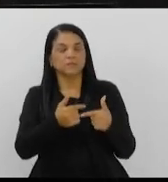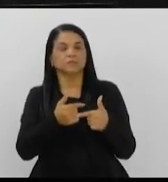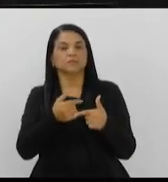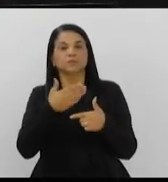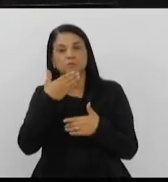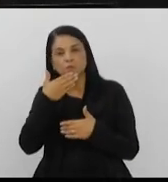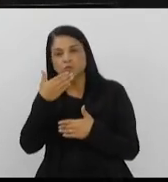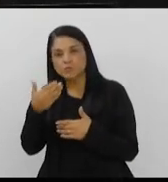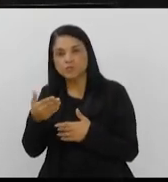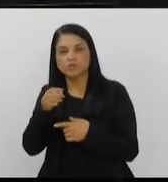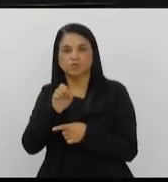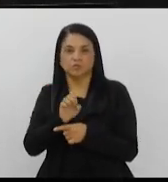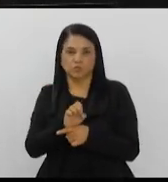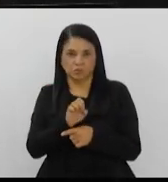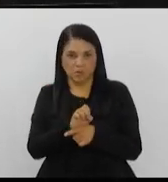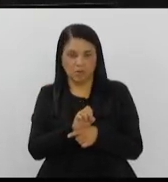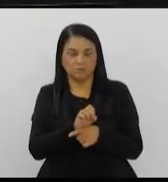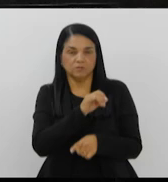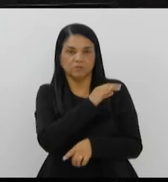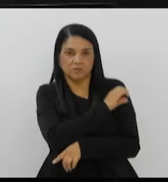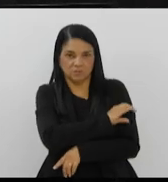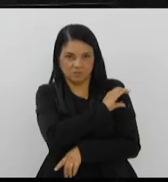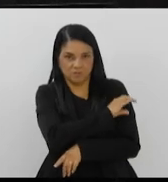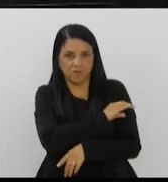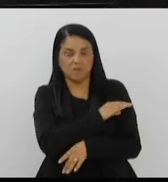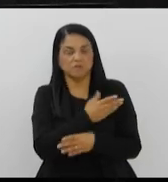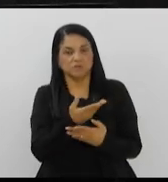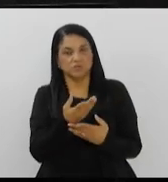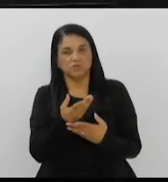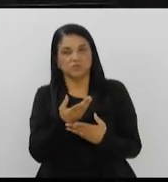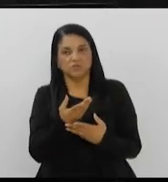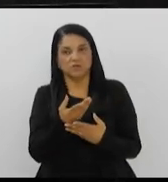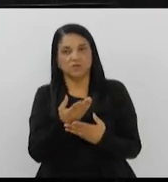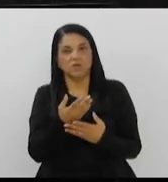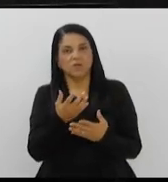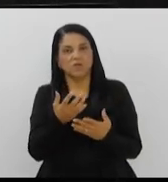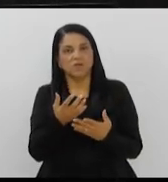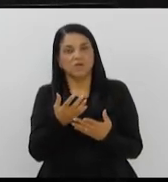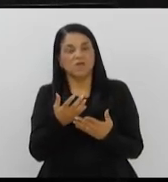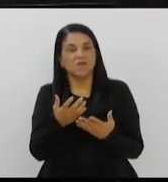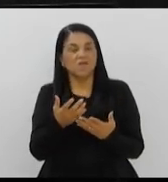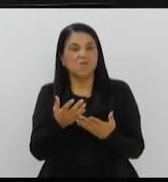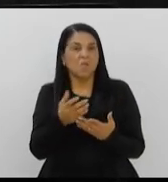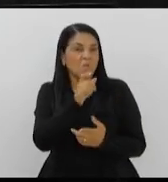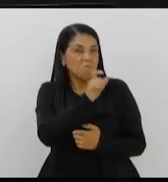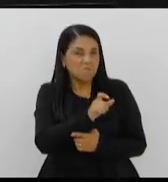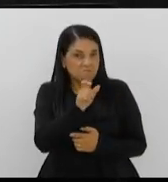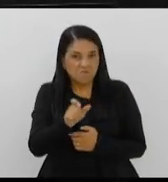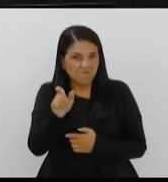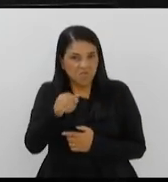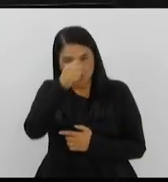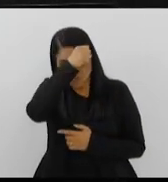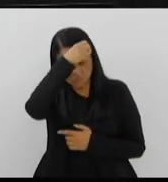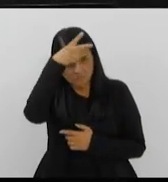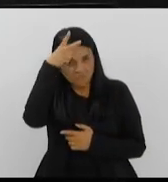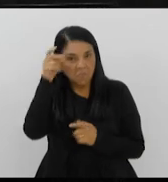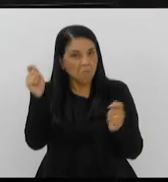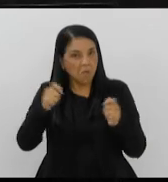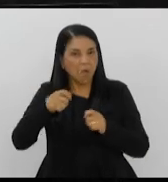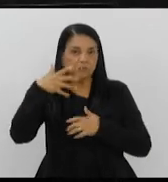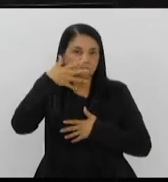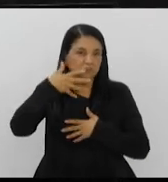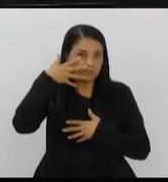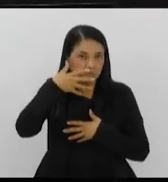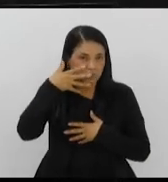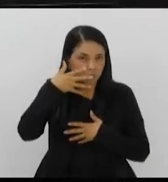atendido. Então, assim, eu quero só... Prefeito, ele pode fazer qualquer discurso, menos dizer que o